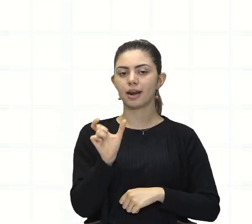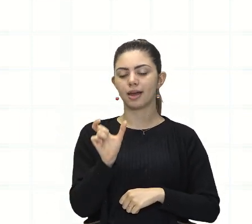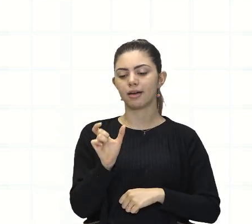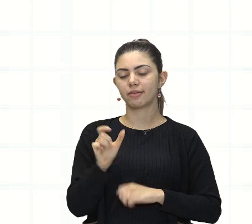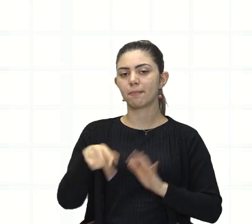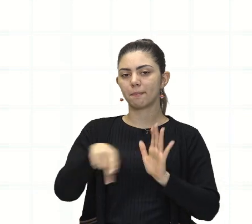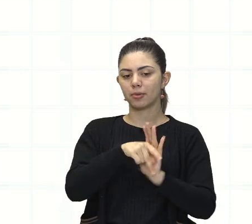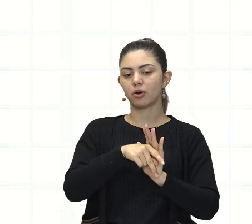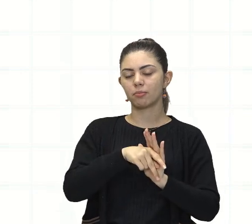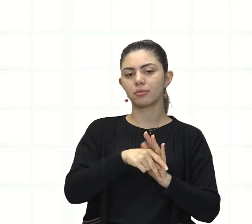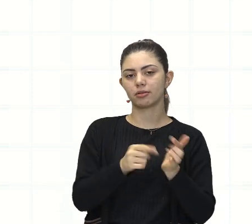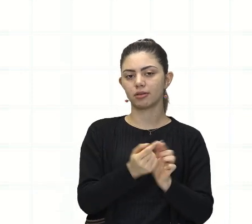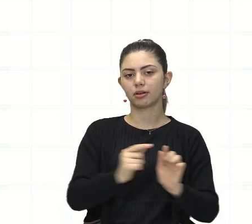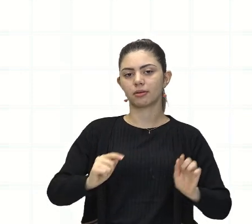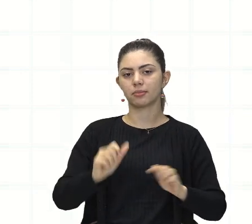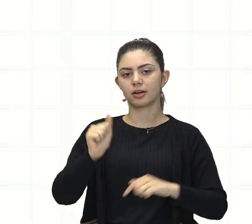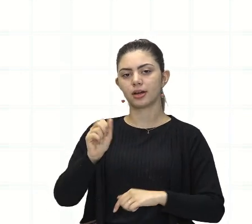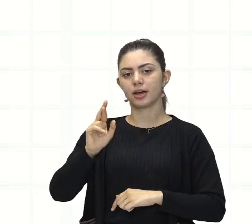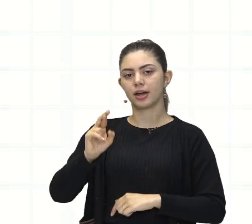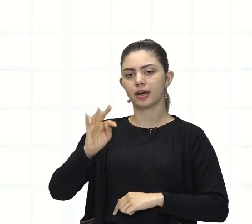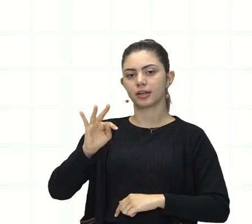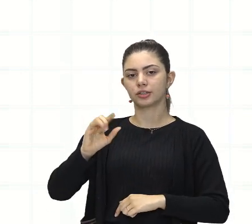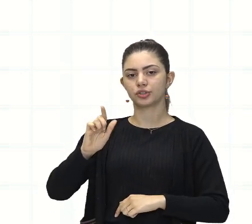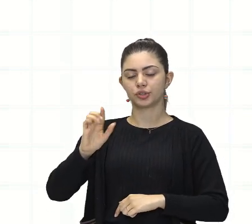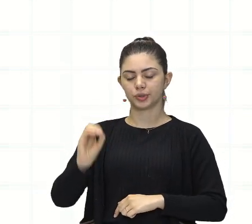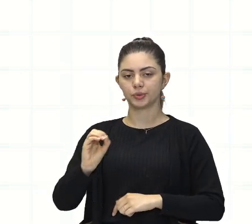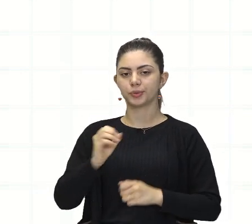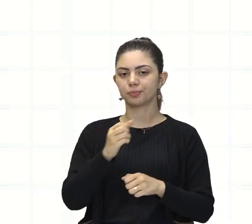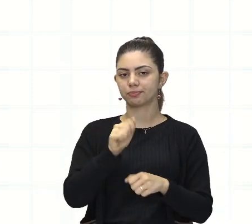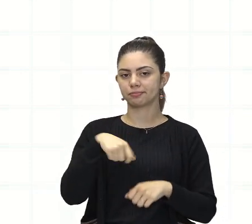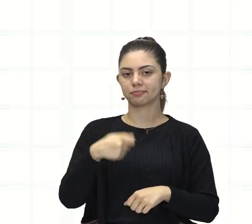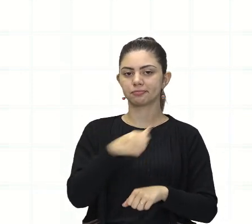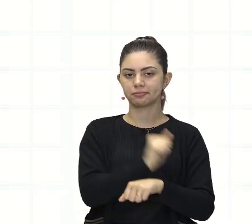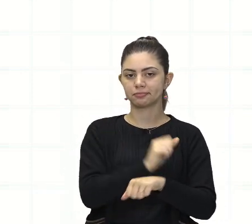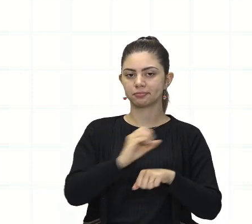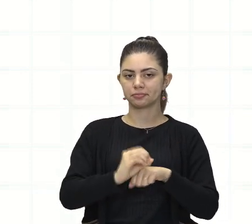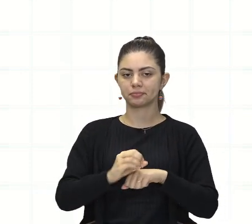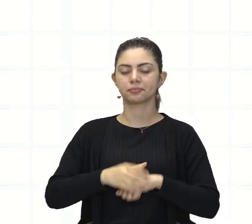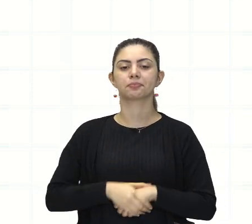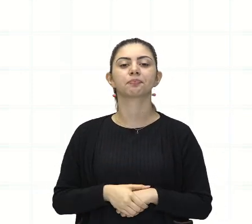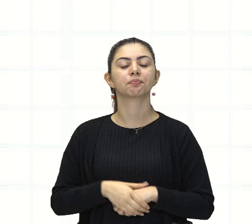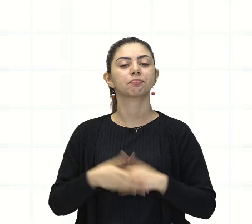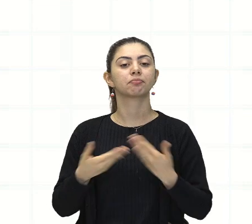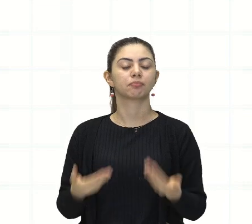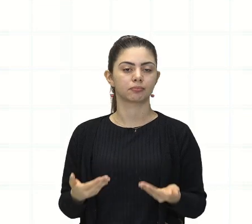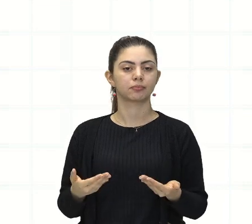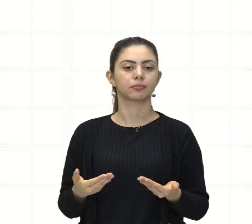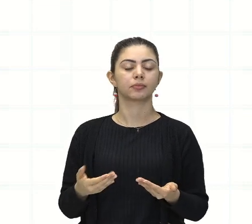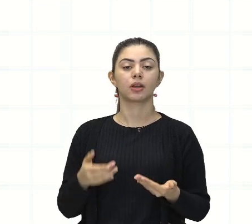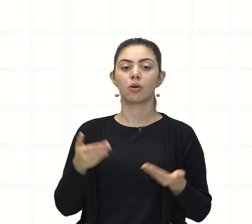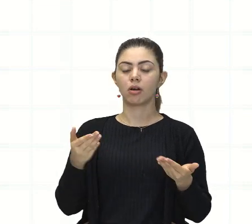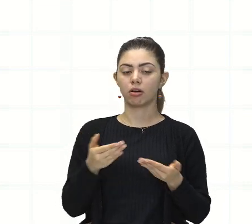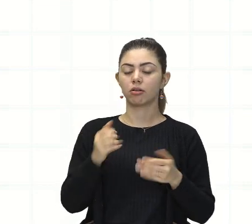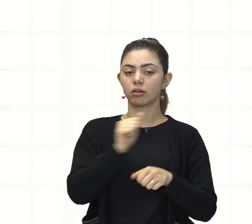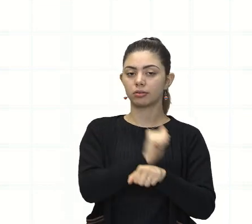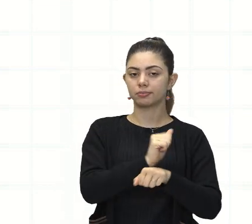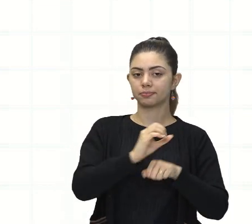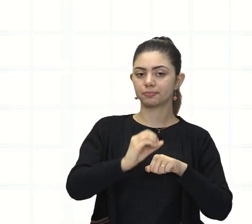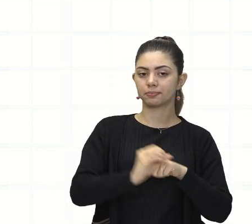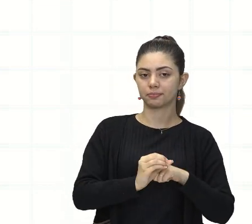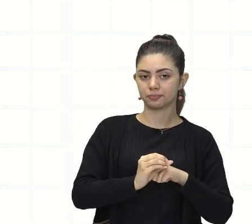gramatical chamada artigo. Bem, o